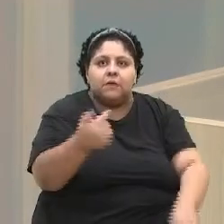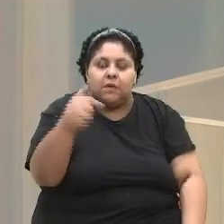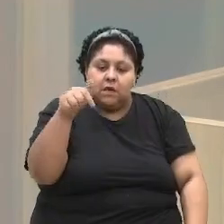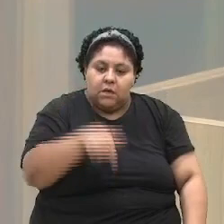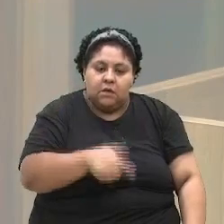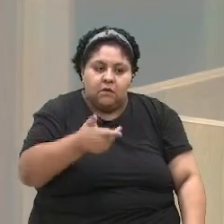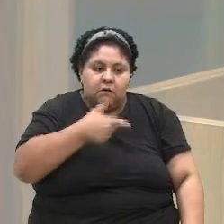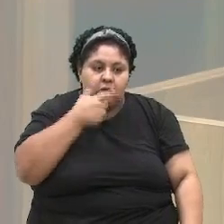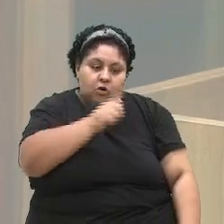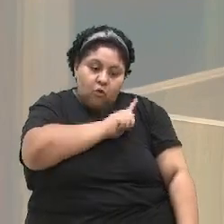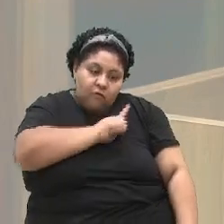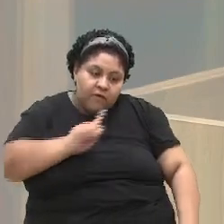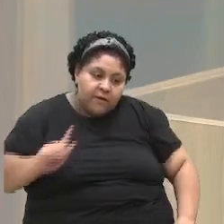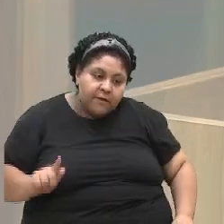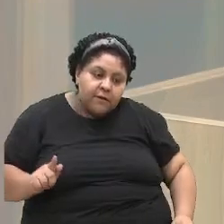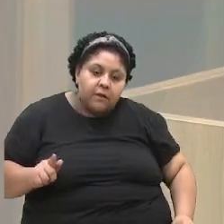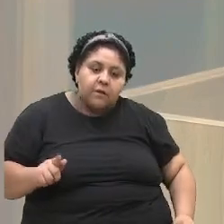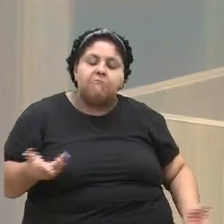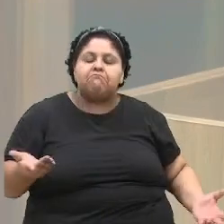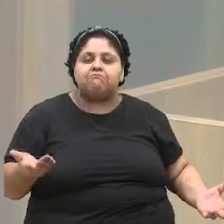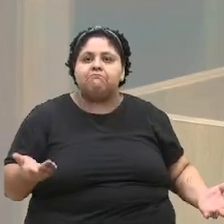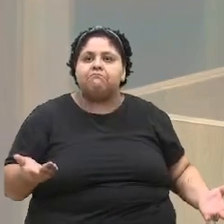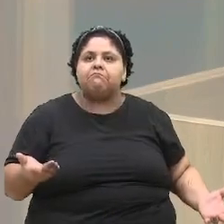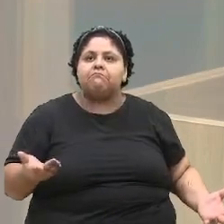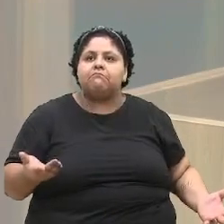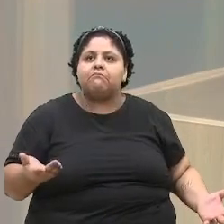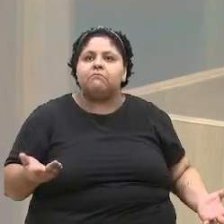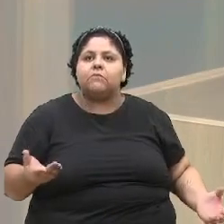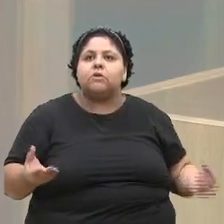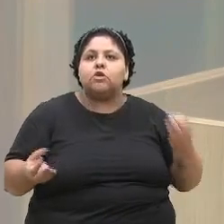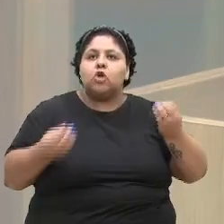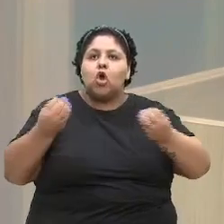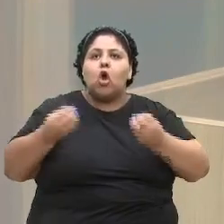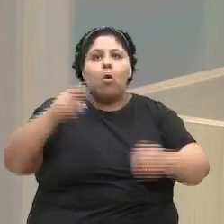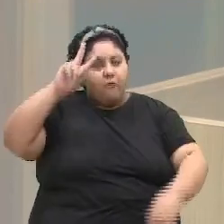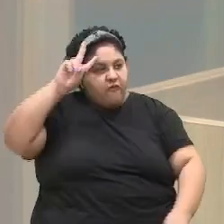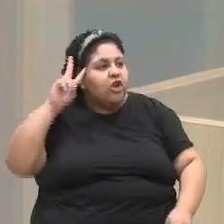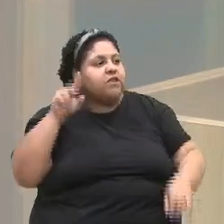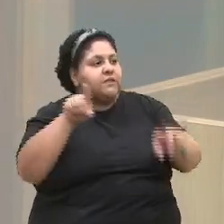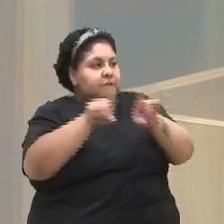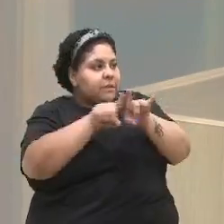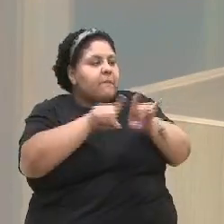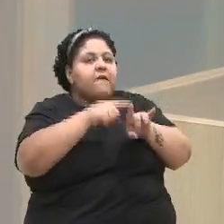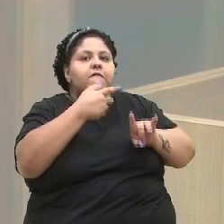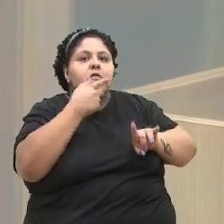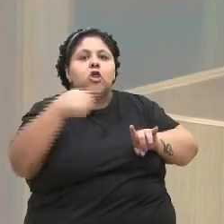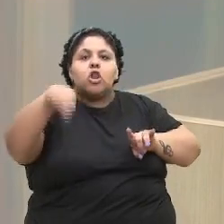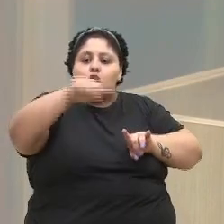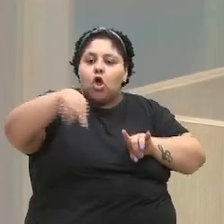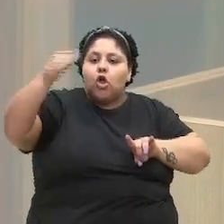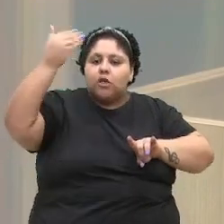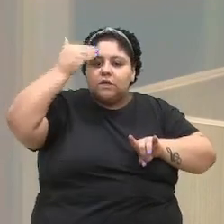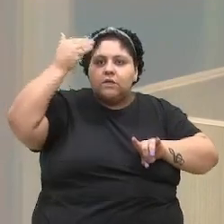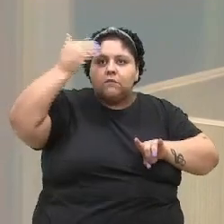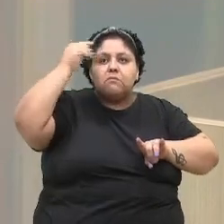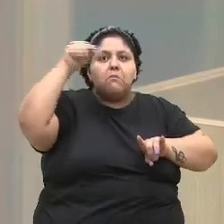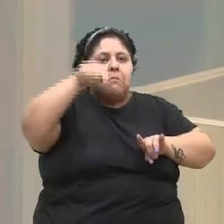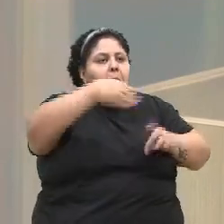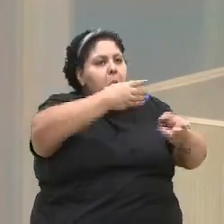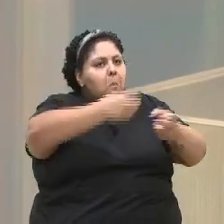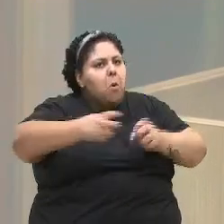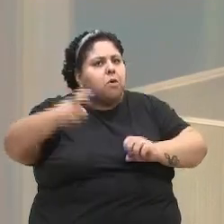dizer Governador vossa exelência como o velocino também falou nós sabemos que o senhor é um homem muito